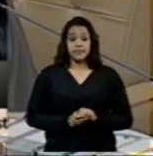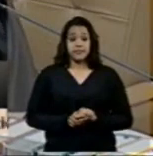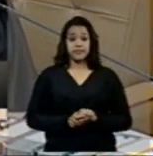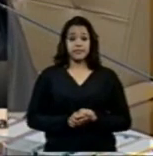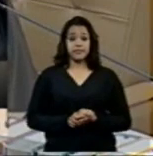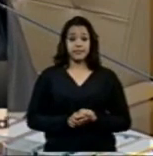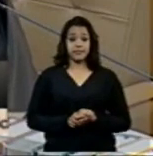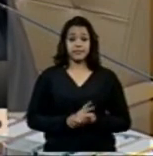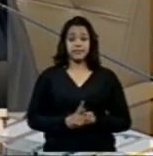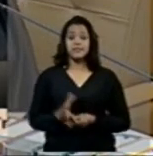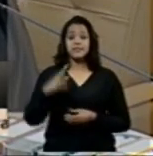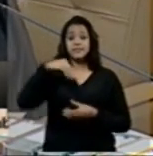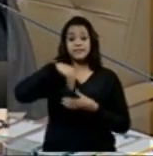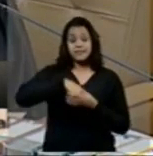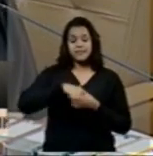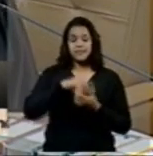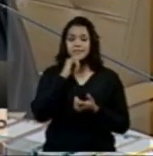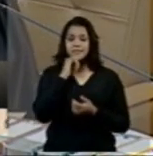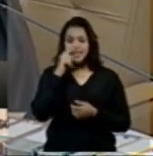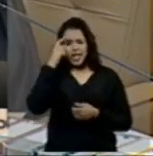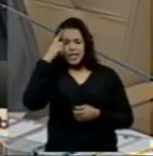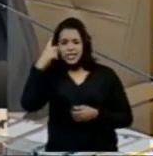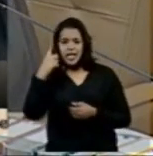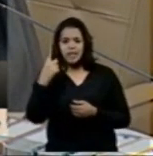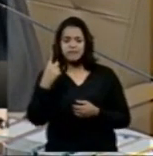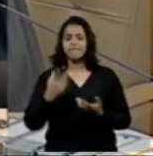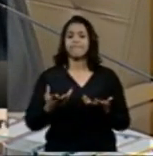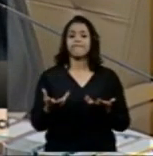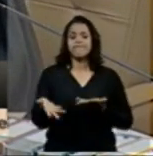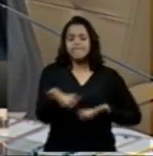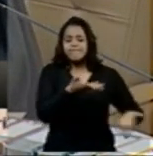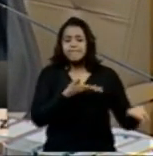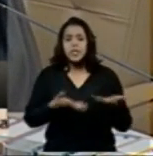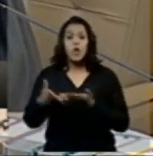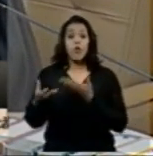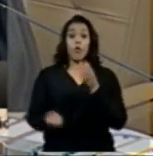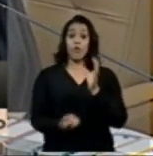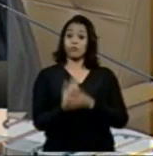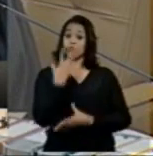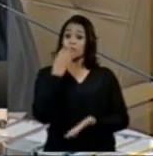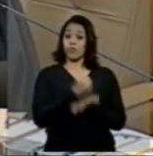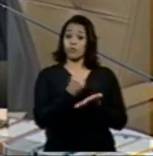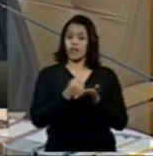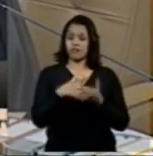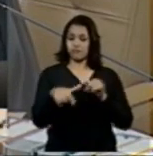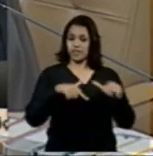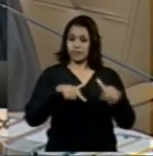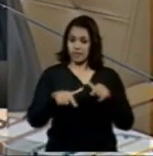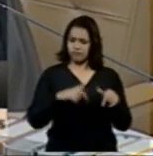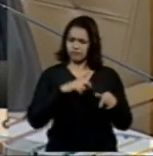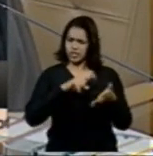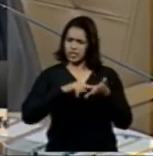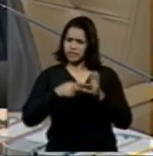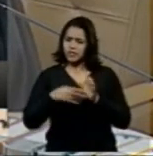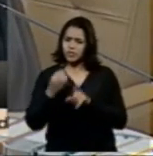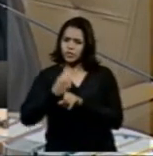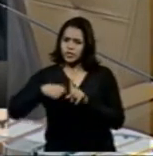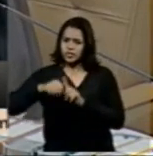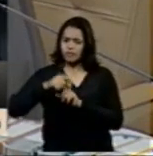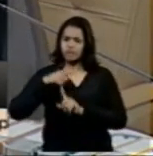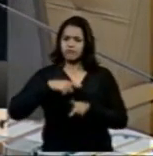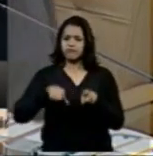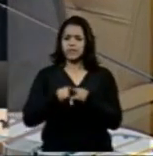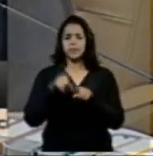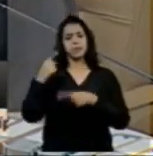Dentro da referida noção de imperatividade foi que se construiu o contrato de trabalho, com toda a significação social e